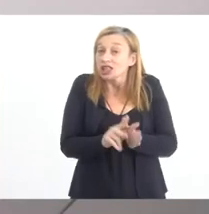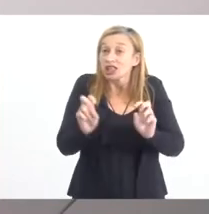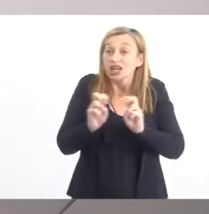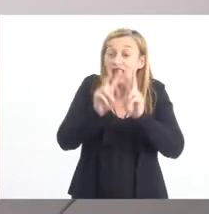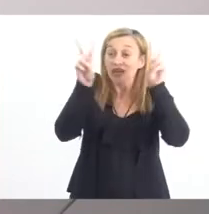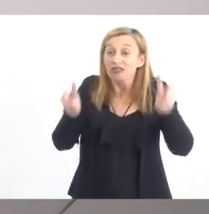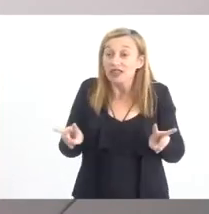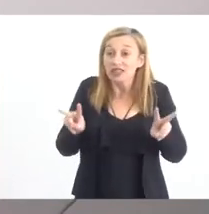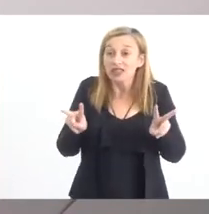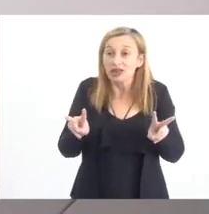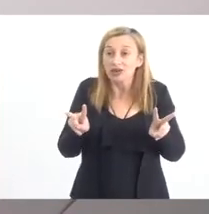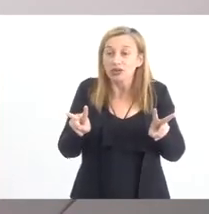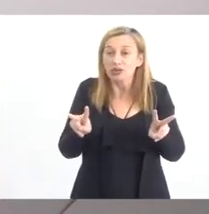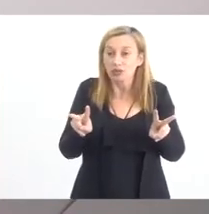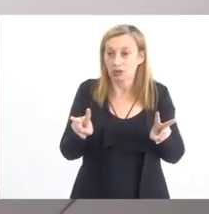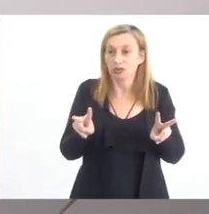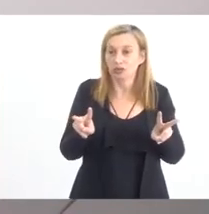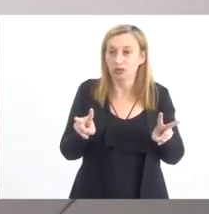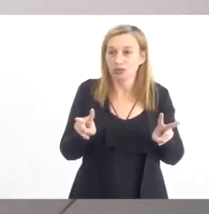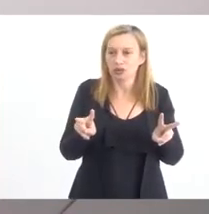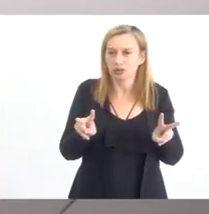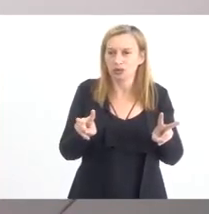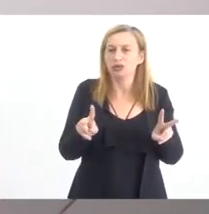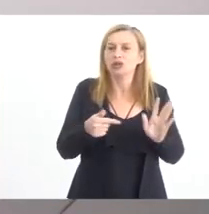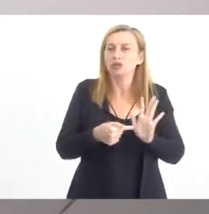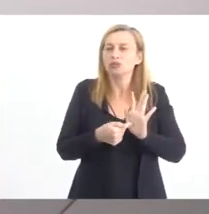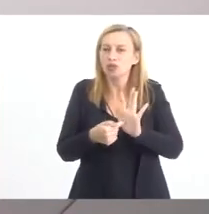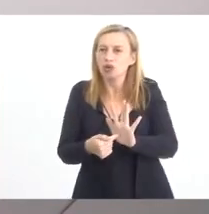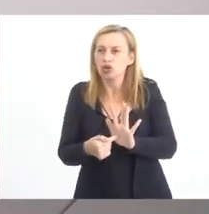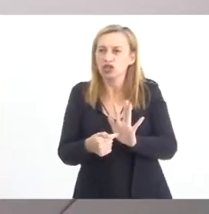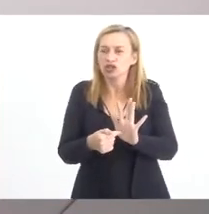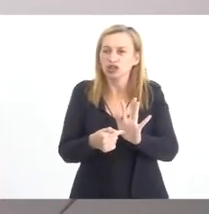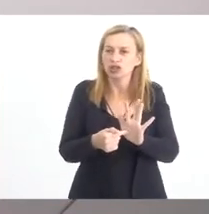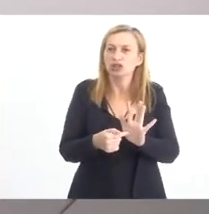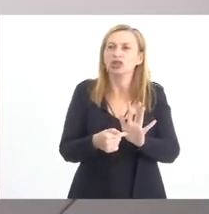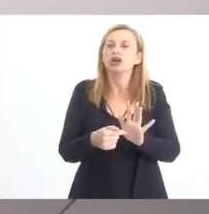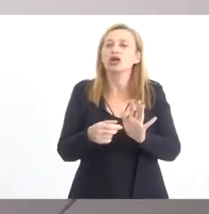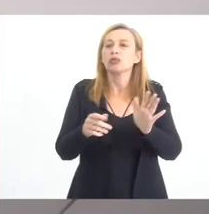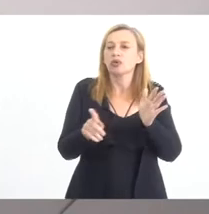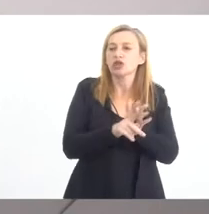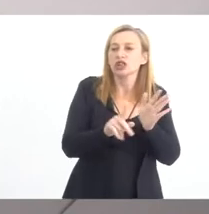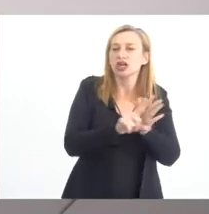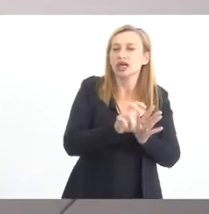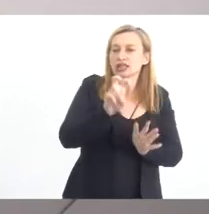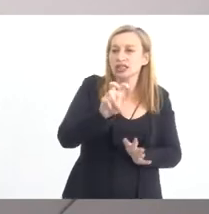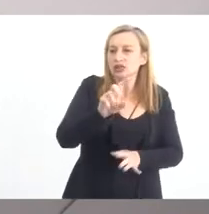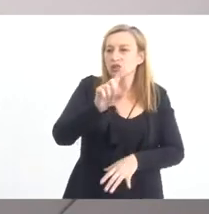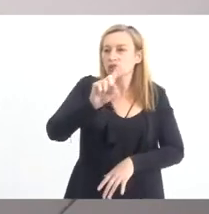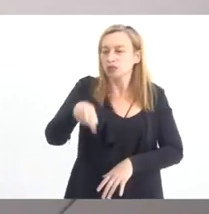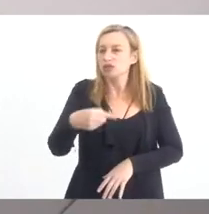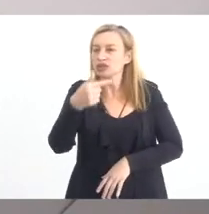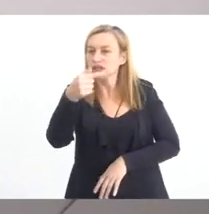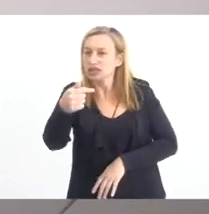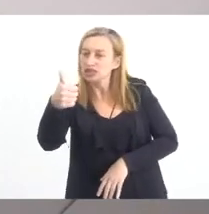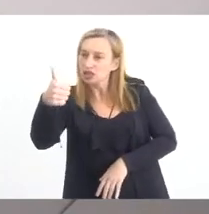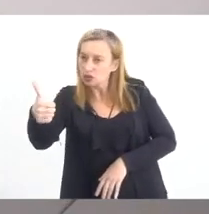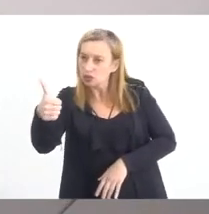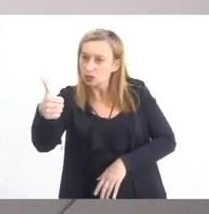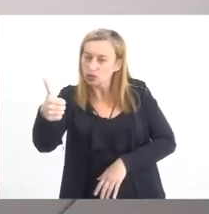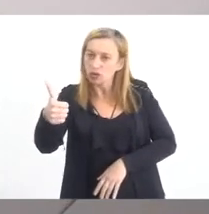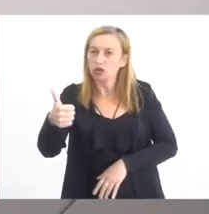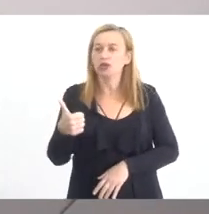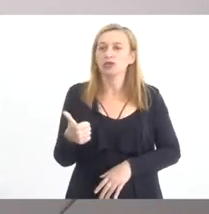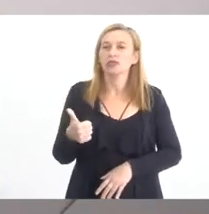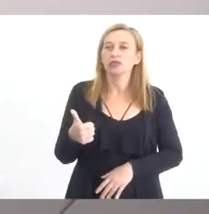a extinguir a UESO, conforme o projeto de lei 5.071, e fragilidade que se demonstra